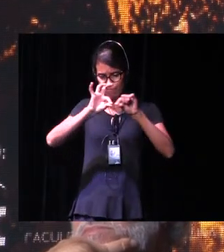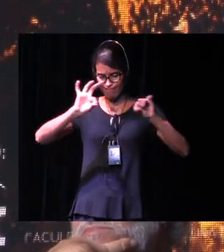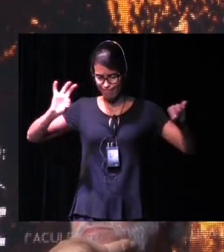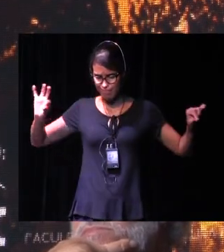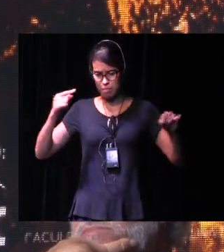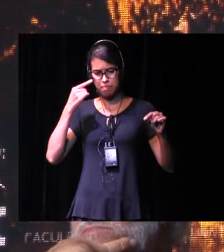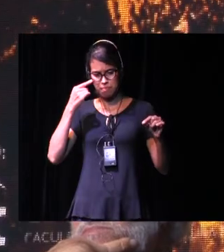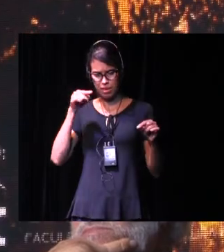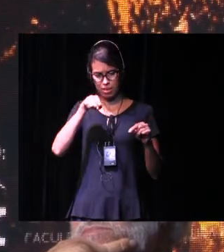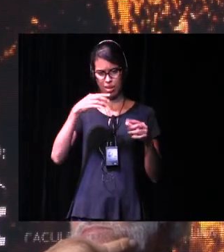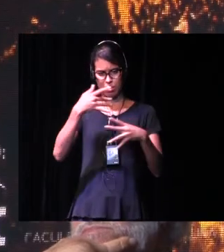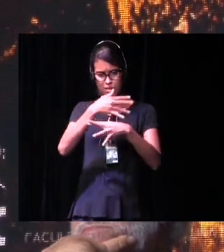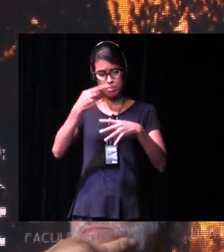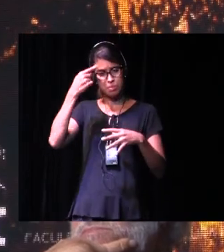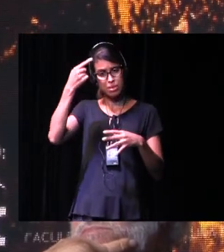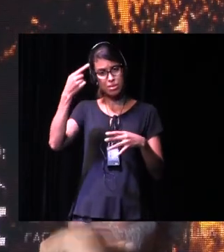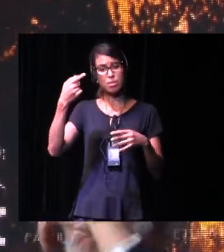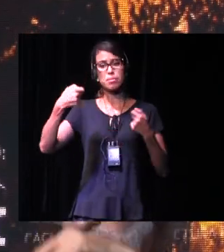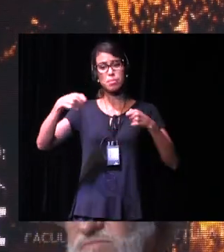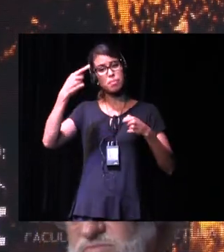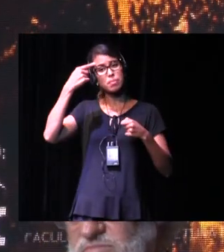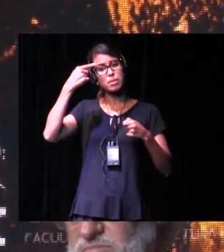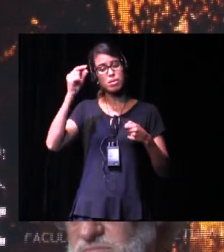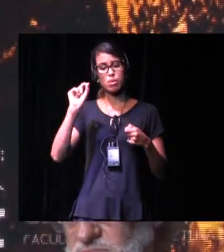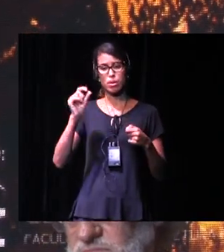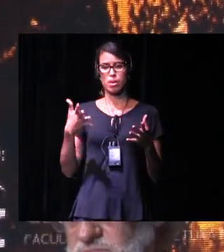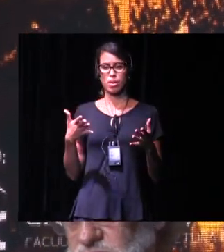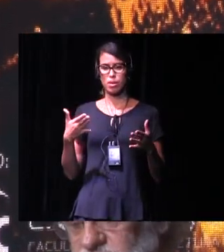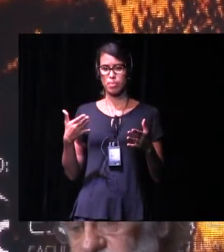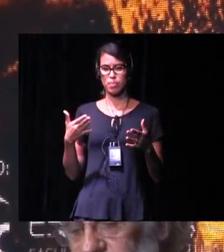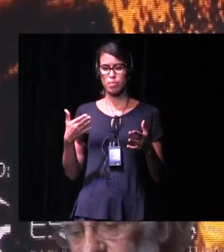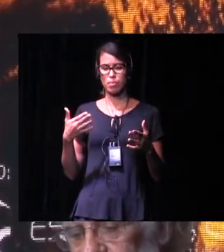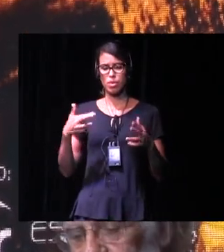do transeunte, do pedestre.